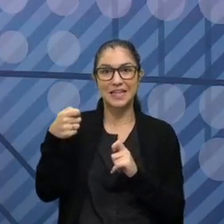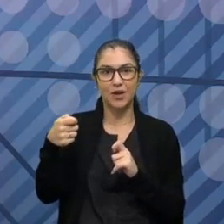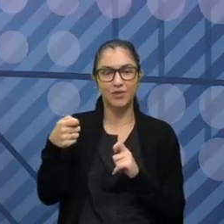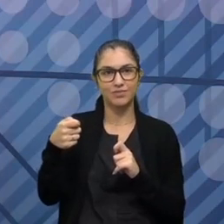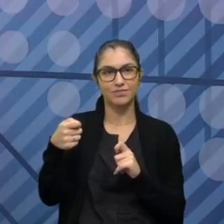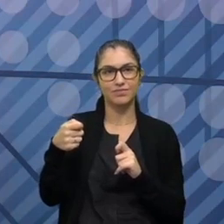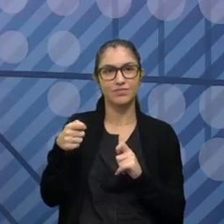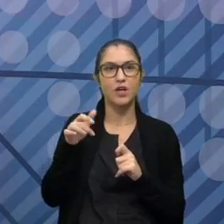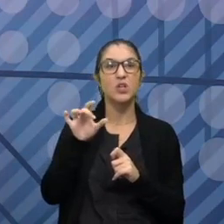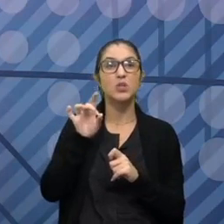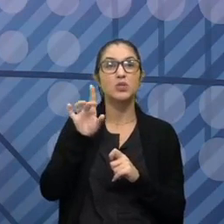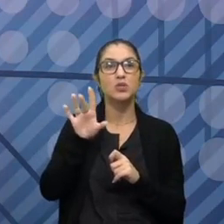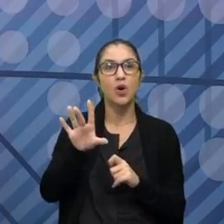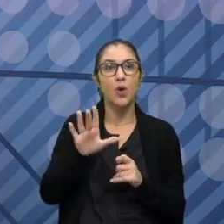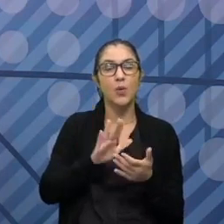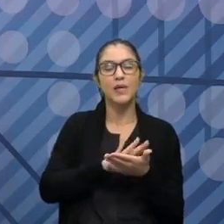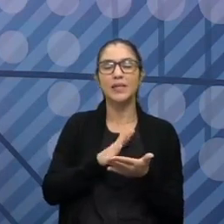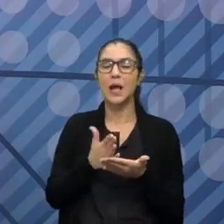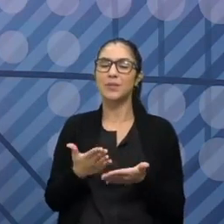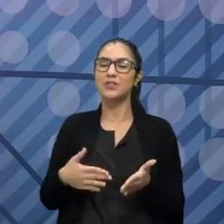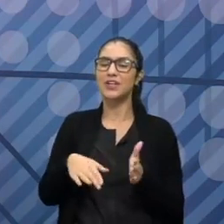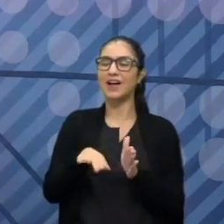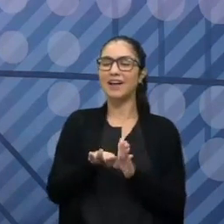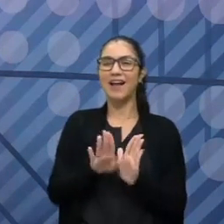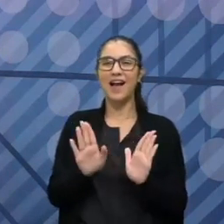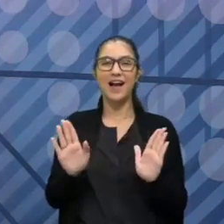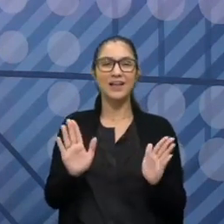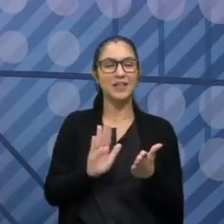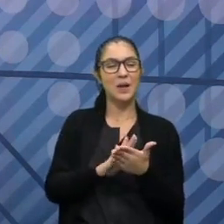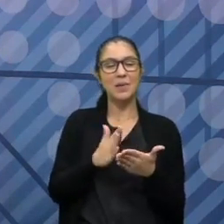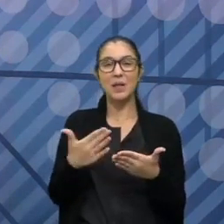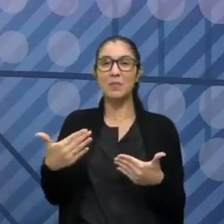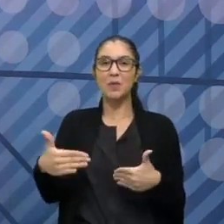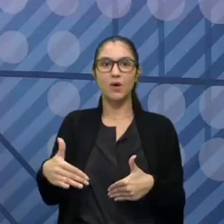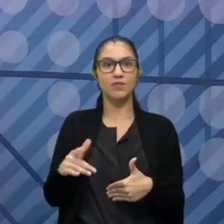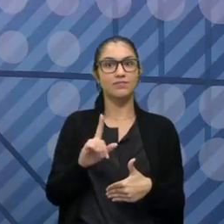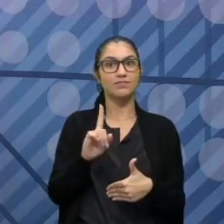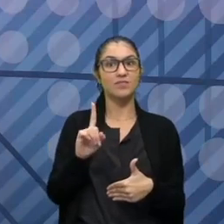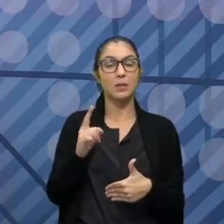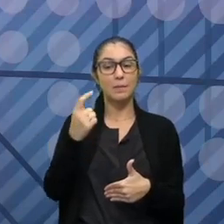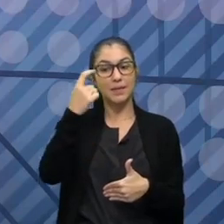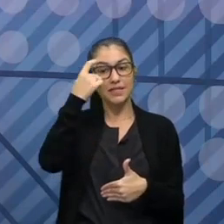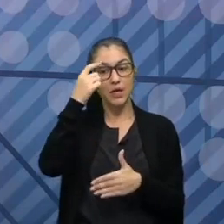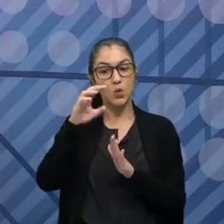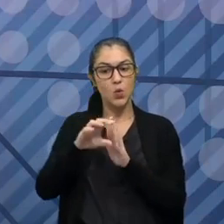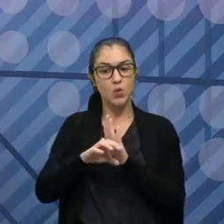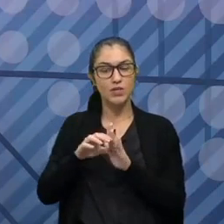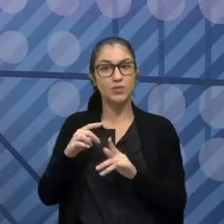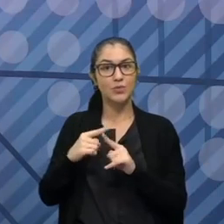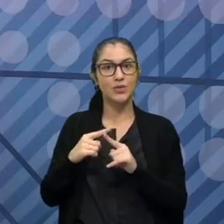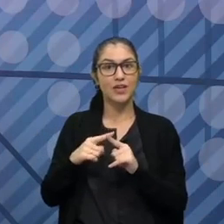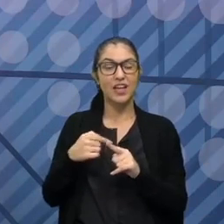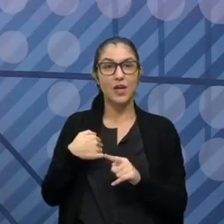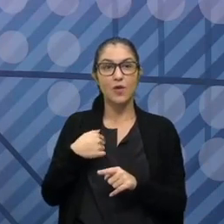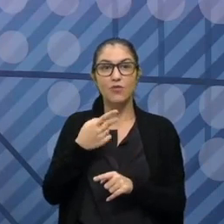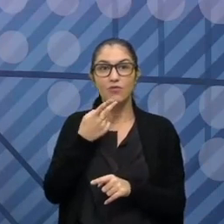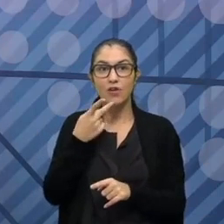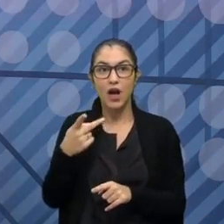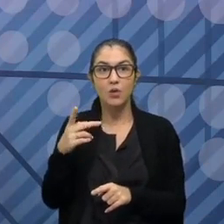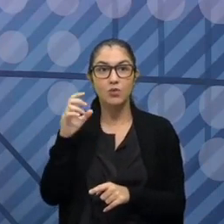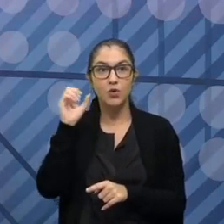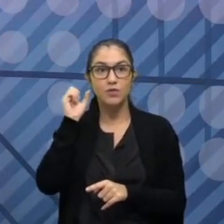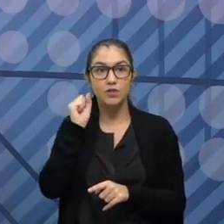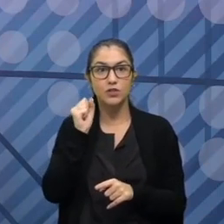Então, não é apenas o intérprete chegar e interpretar a prova. Eu tenho que pensar no conceito. Por quê? Porque quando eu falo para o